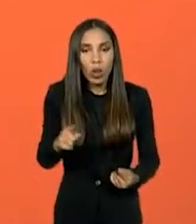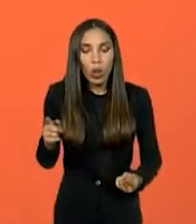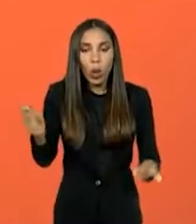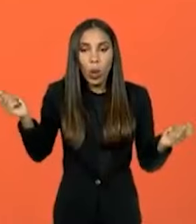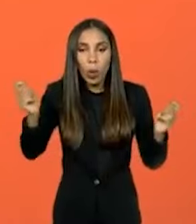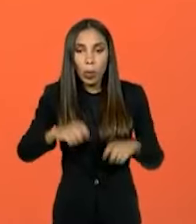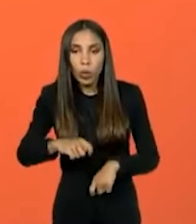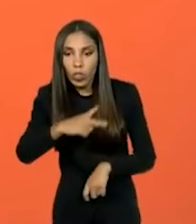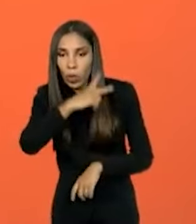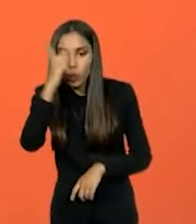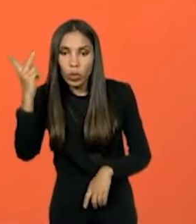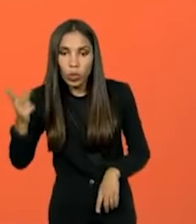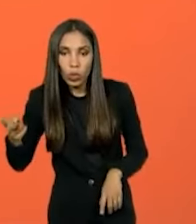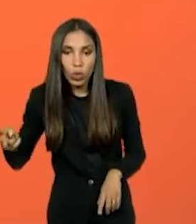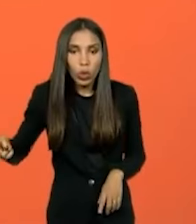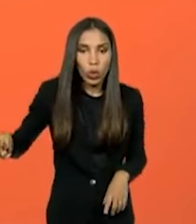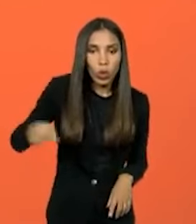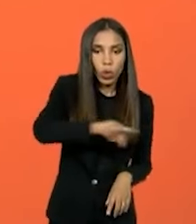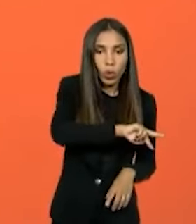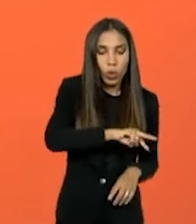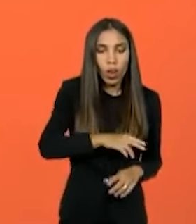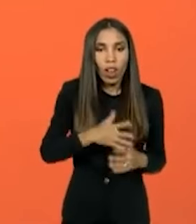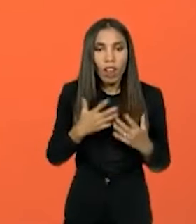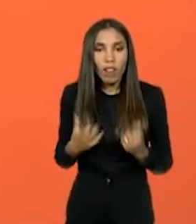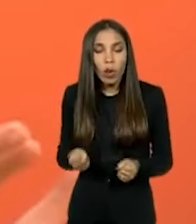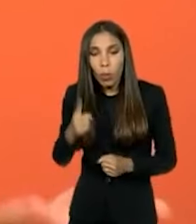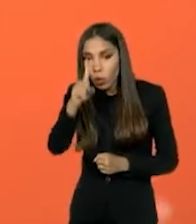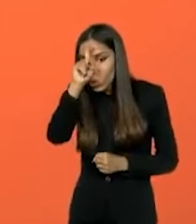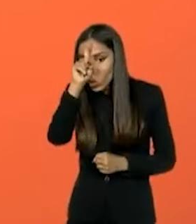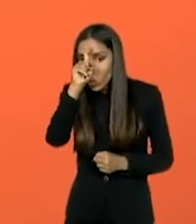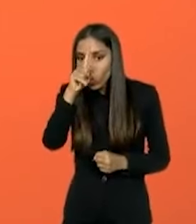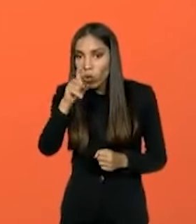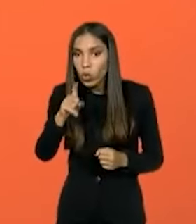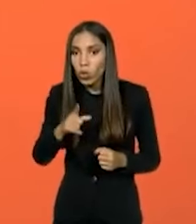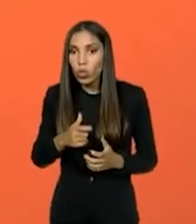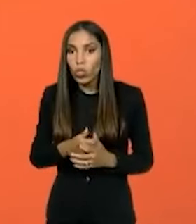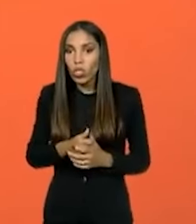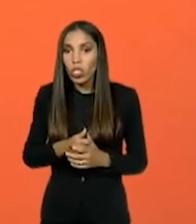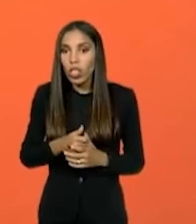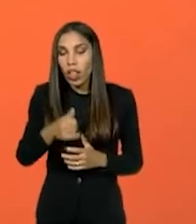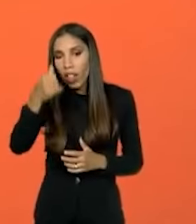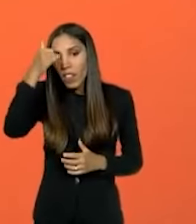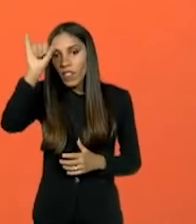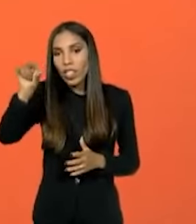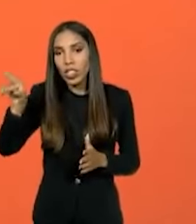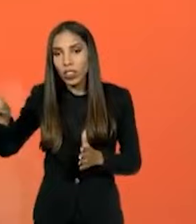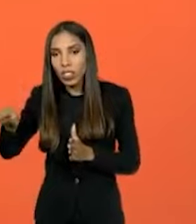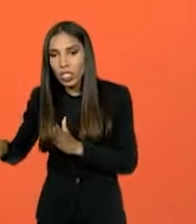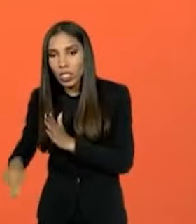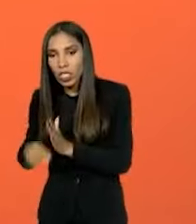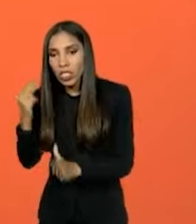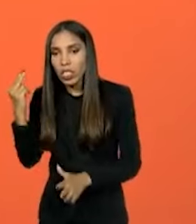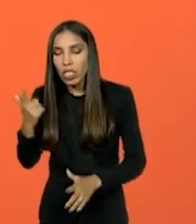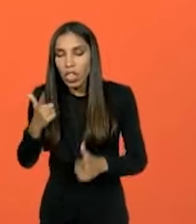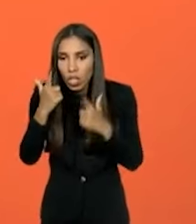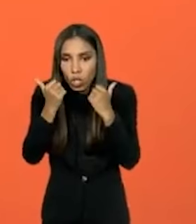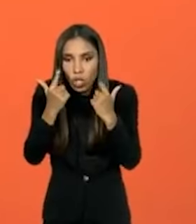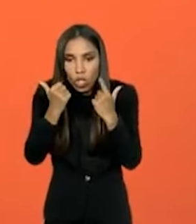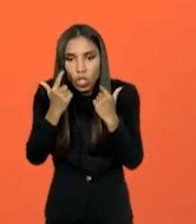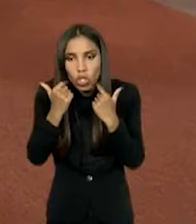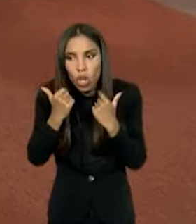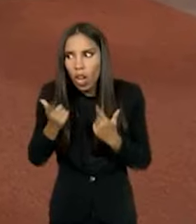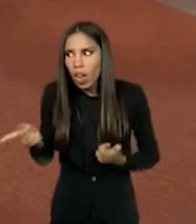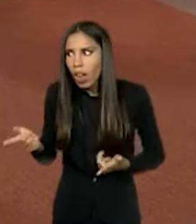possível doador eu falei não vamos correr pro hospital porque a gente se poupa de uma cirurgia né ele chorava